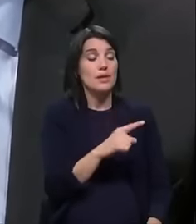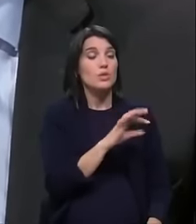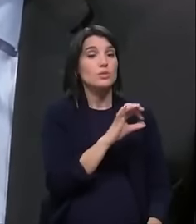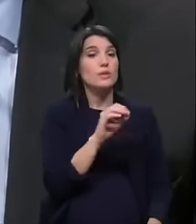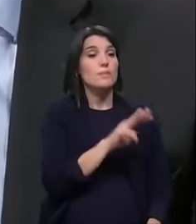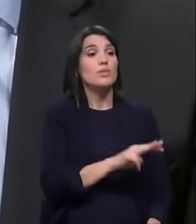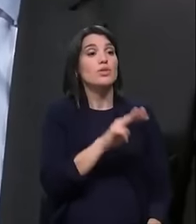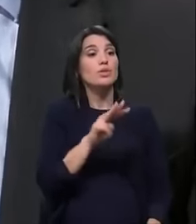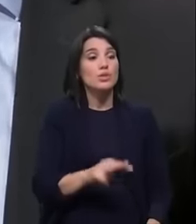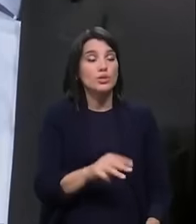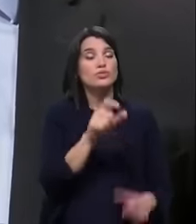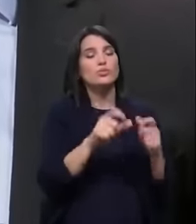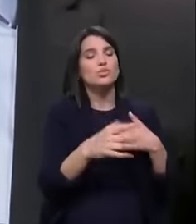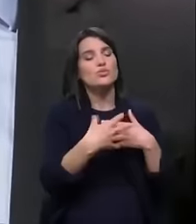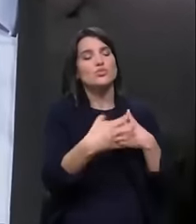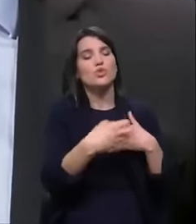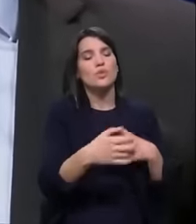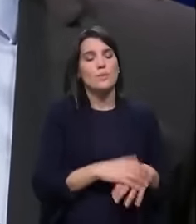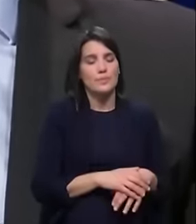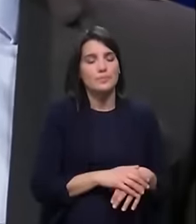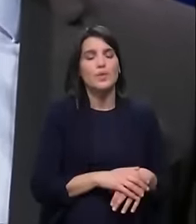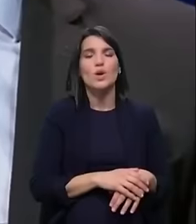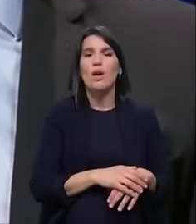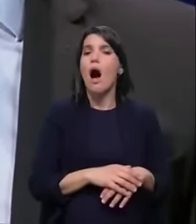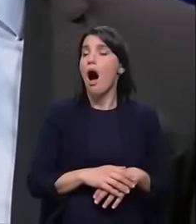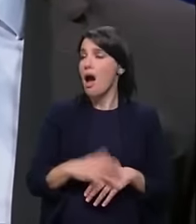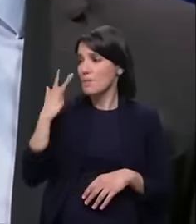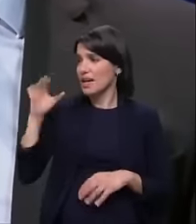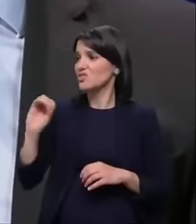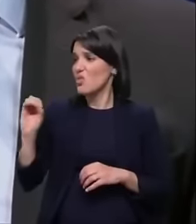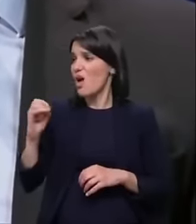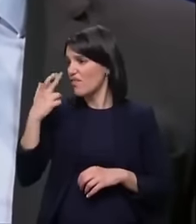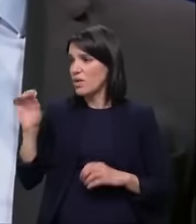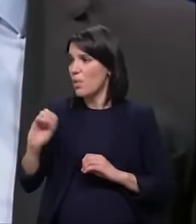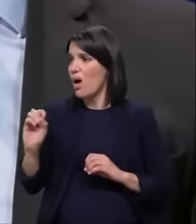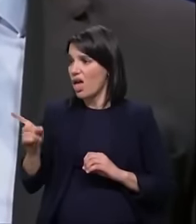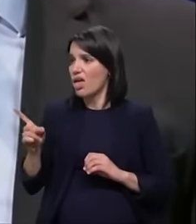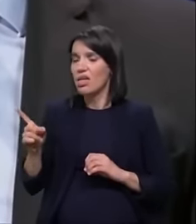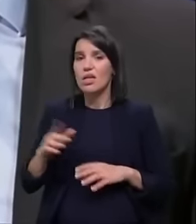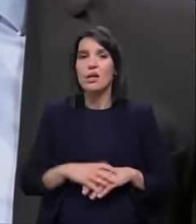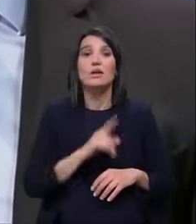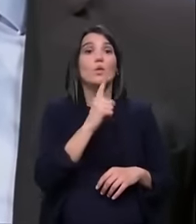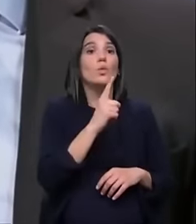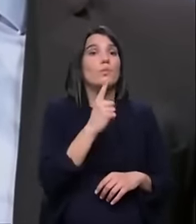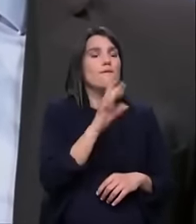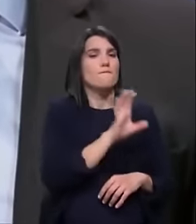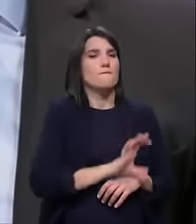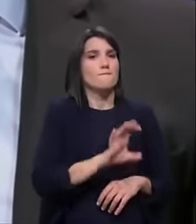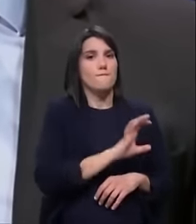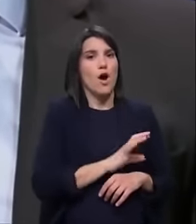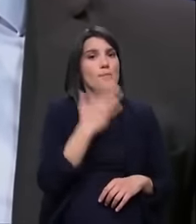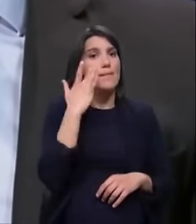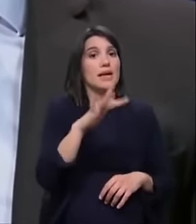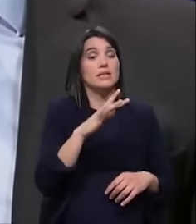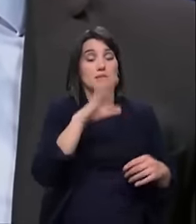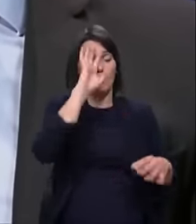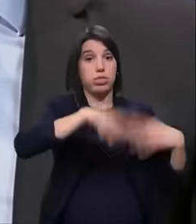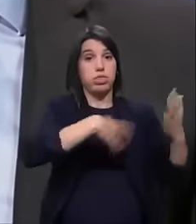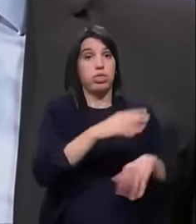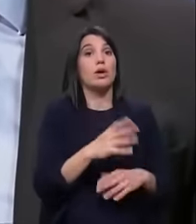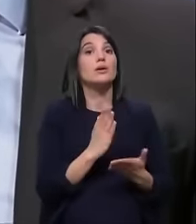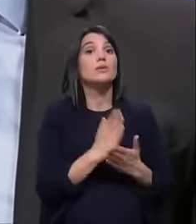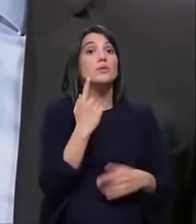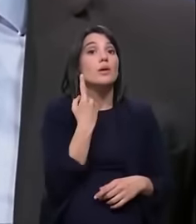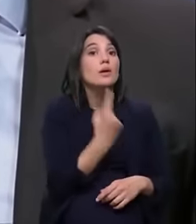Não é 1.800 milhões de contribuições. Se não houvesse imigrantes, não havia pensões. Só há um tipo de imigração descontrolada. E a única forma de imigração descontrolada